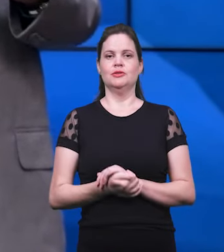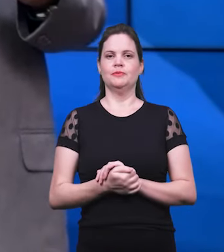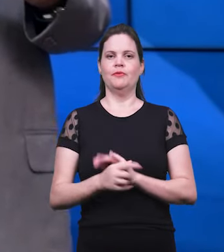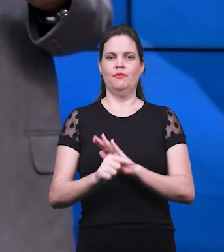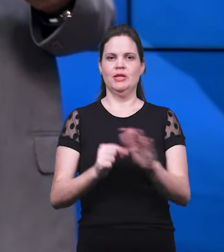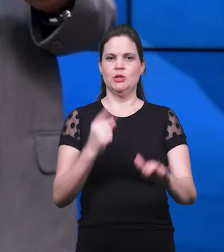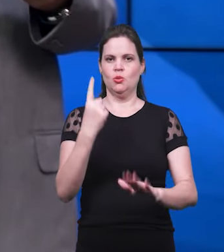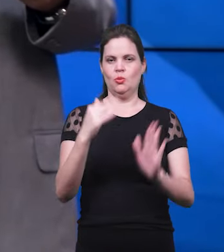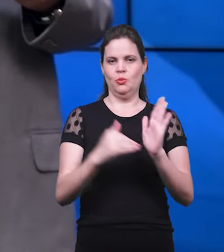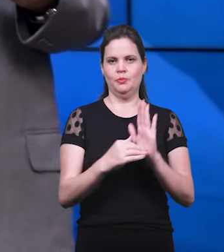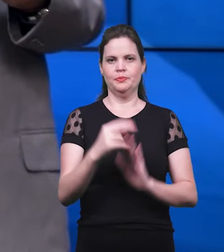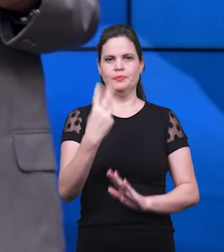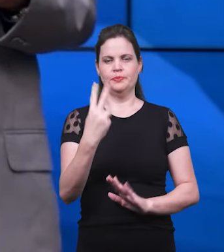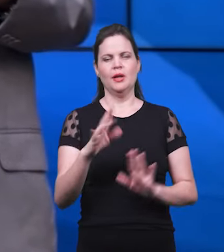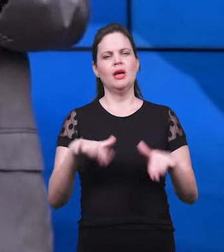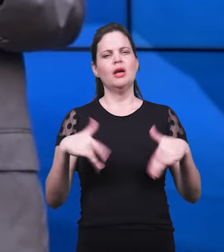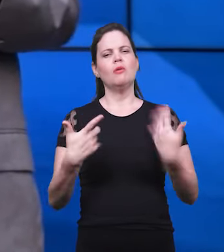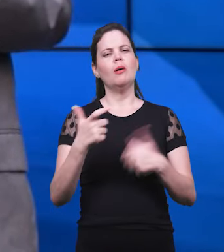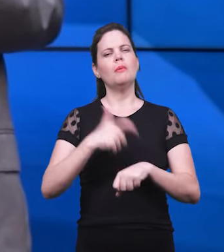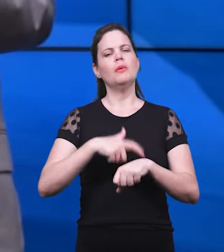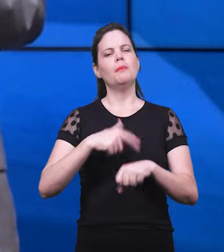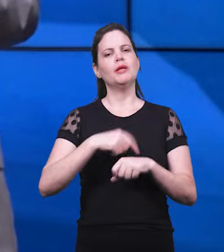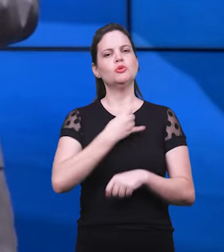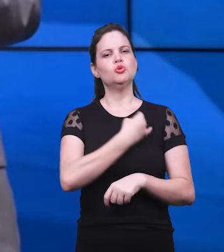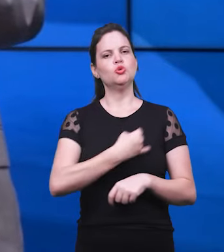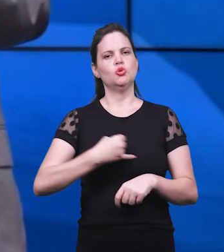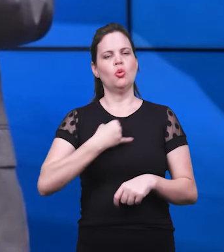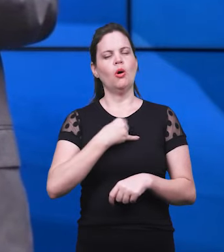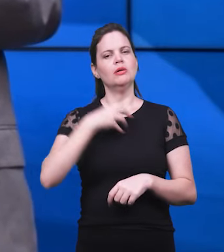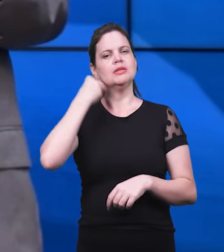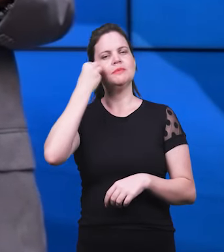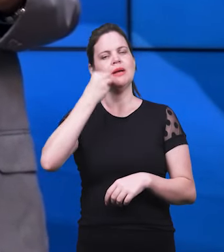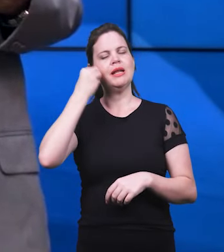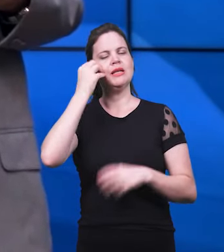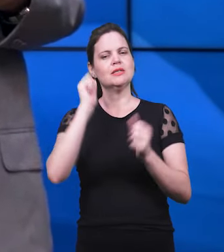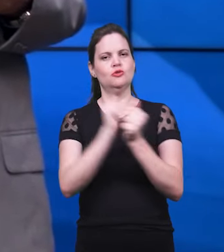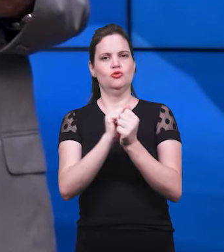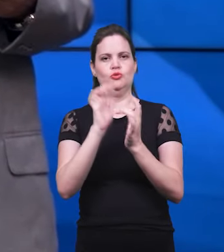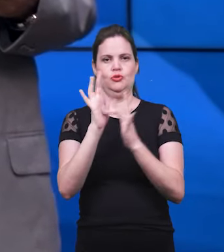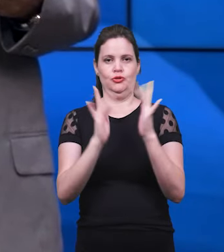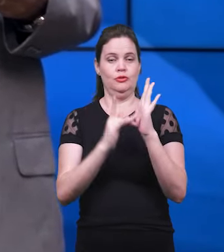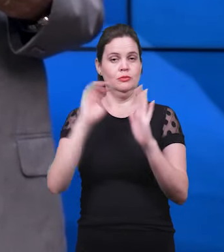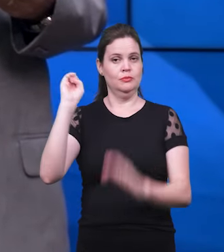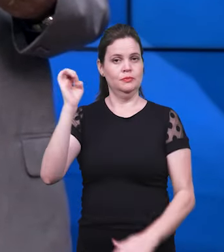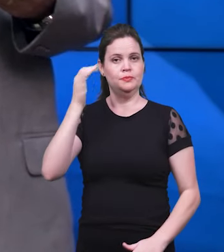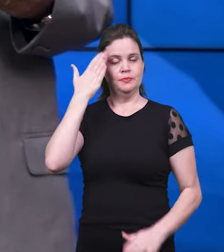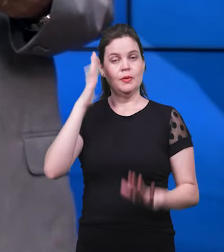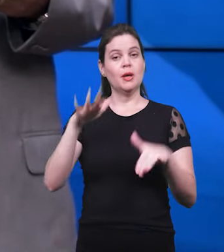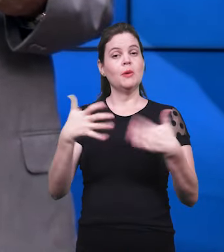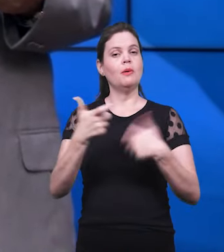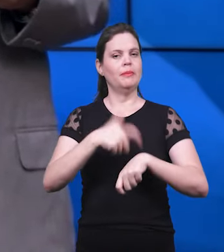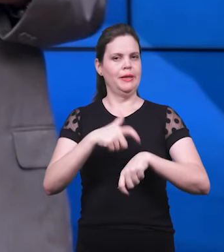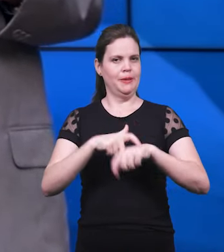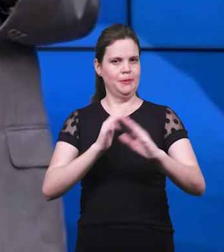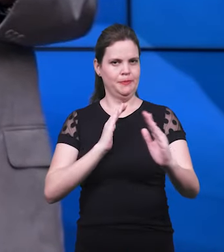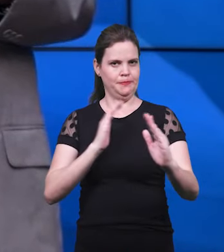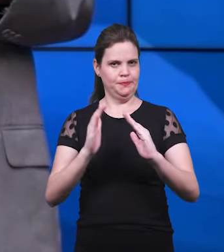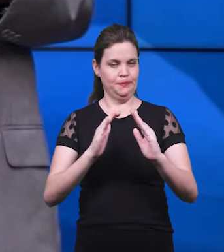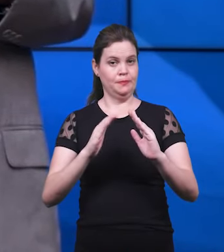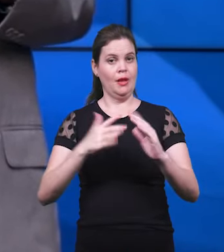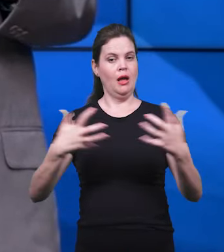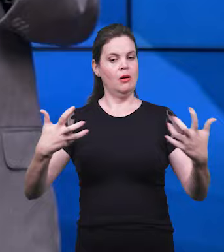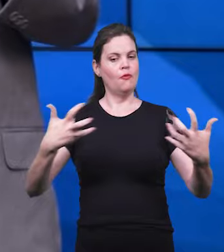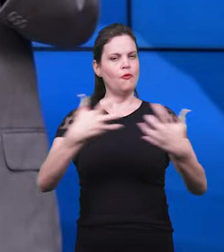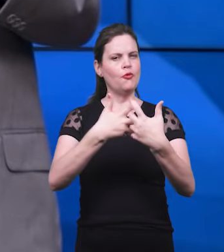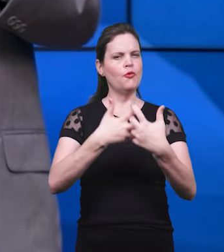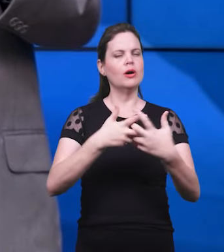Em que momento João teve uma experiência com Jesus revelado? faça uma referência com o que está